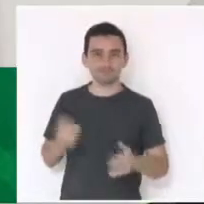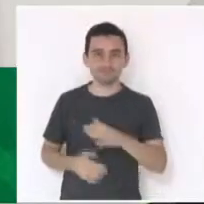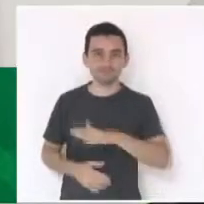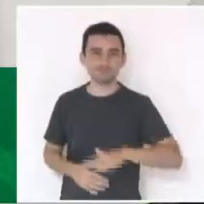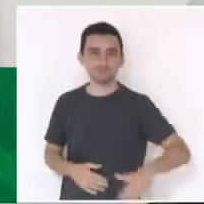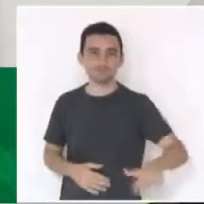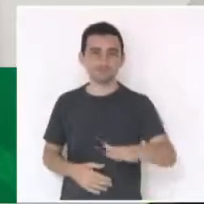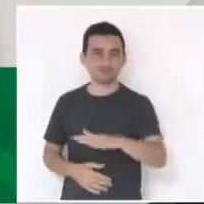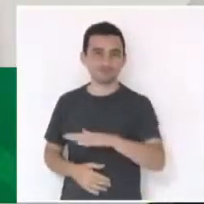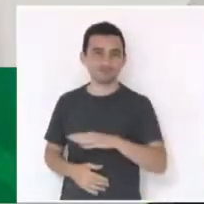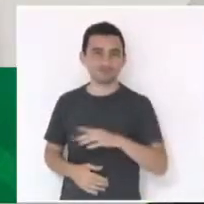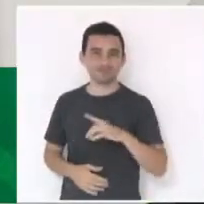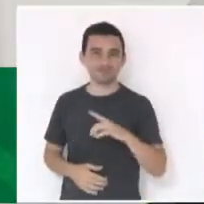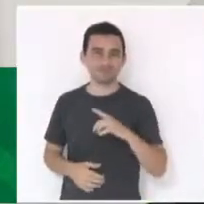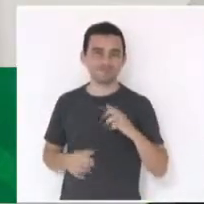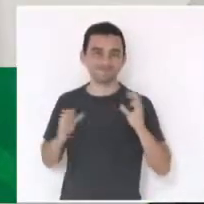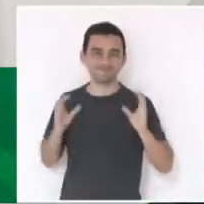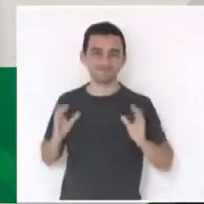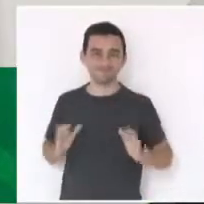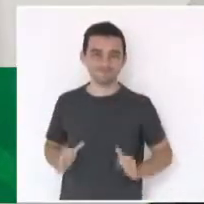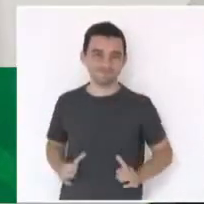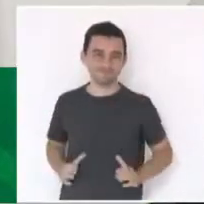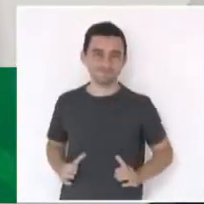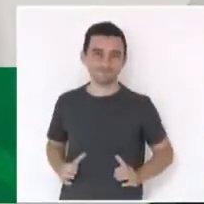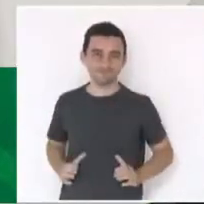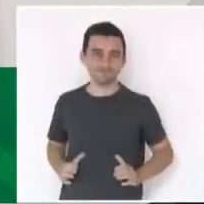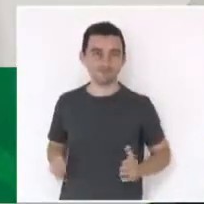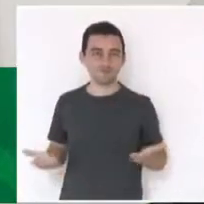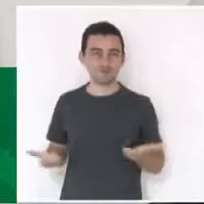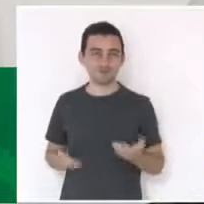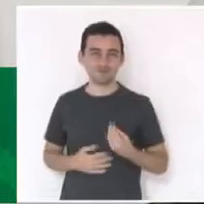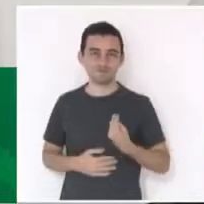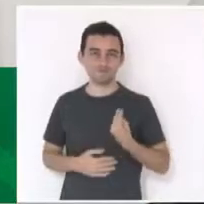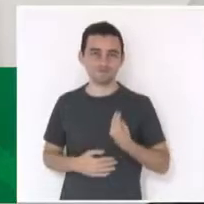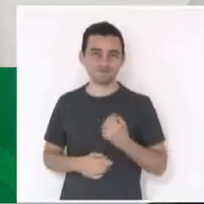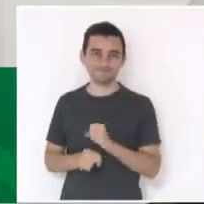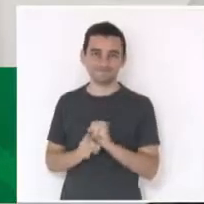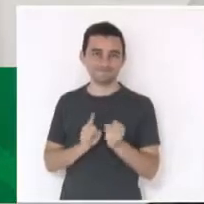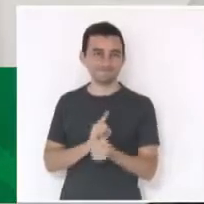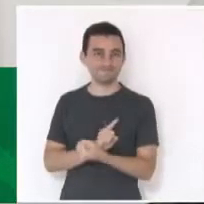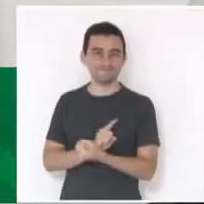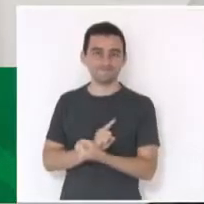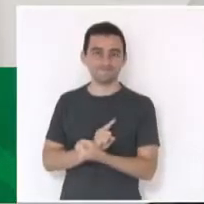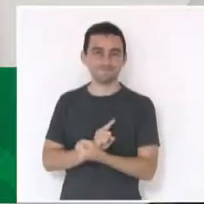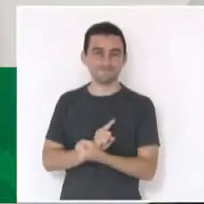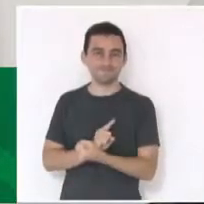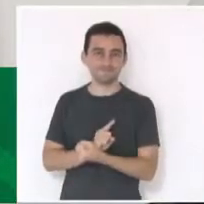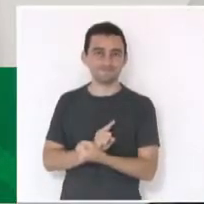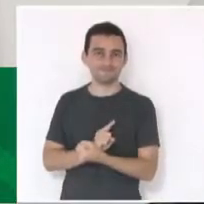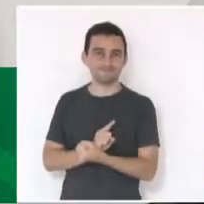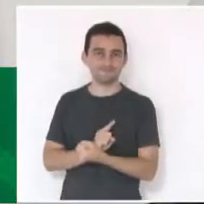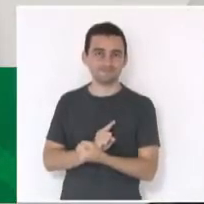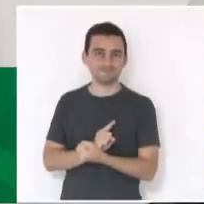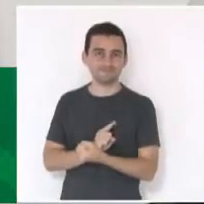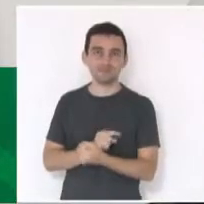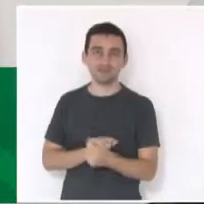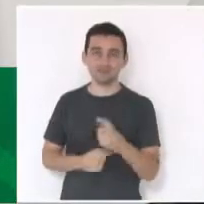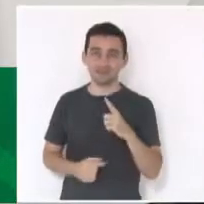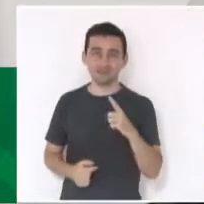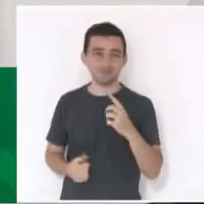o que os nossos cidadãos e cidadãs vivem no seio da nossa sociedade as